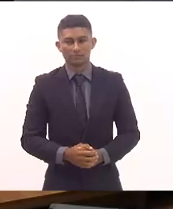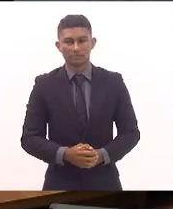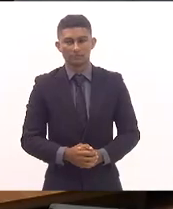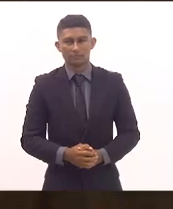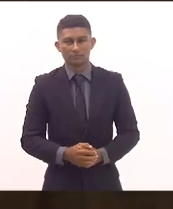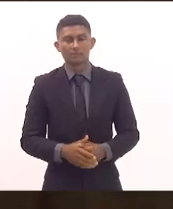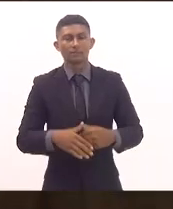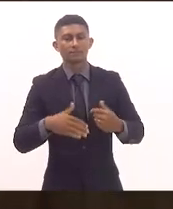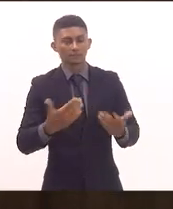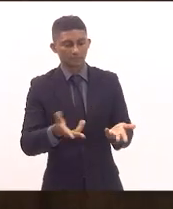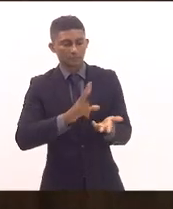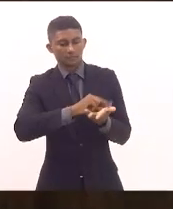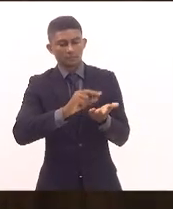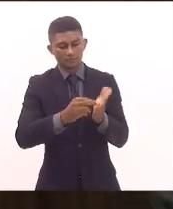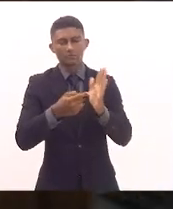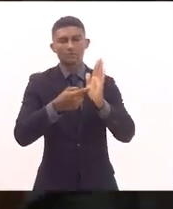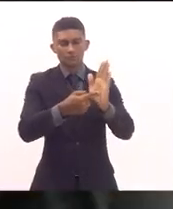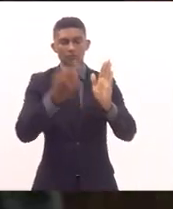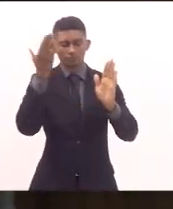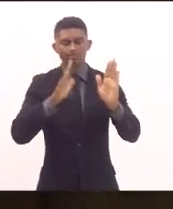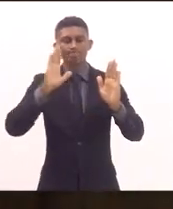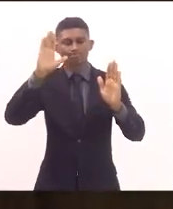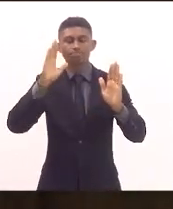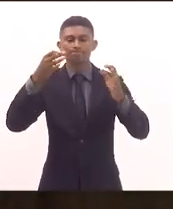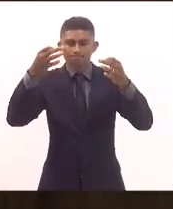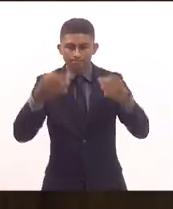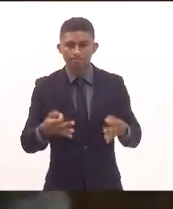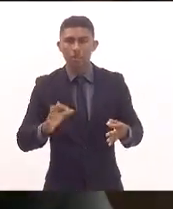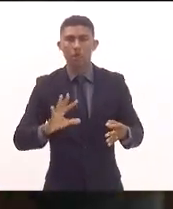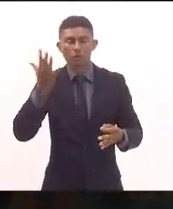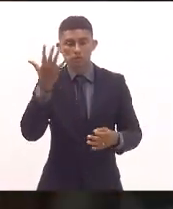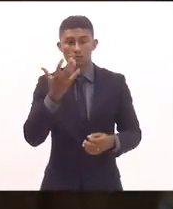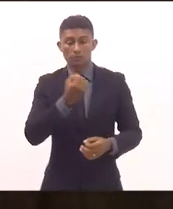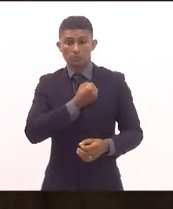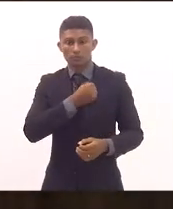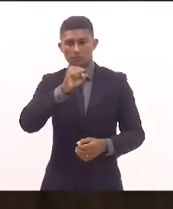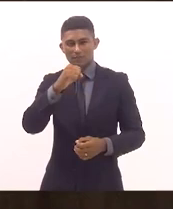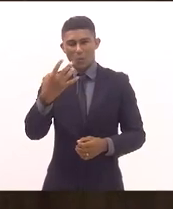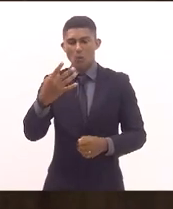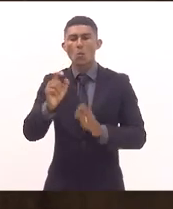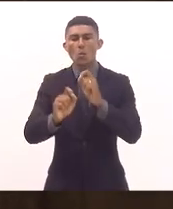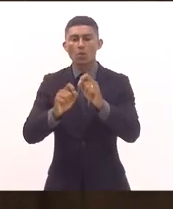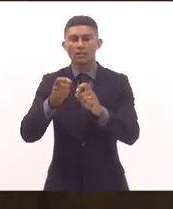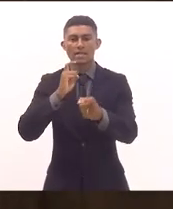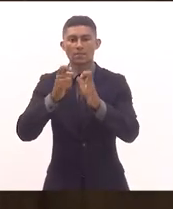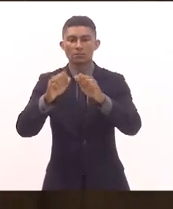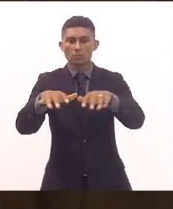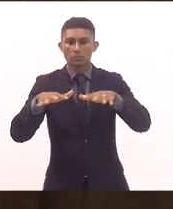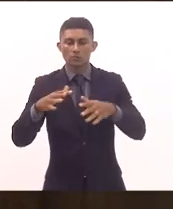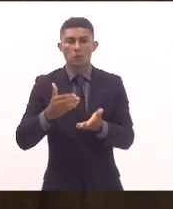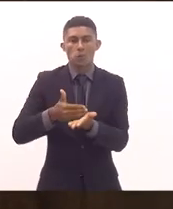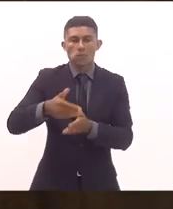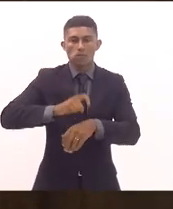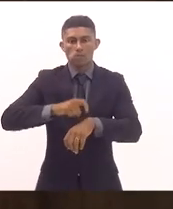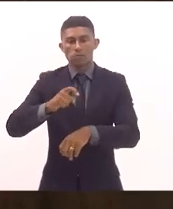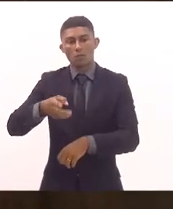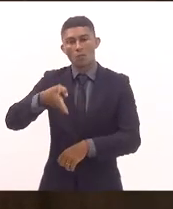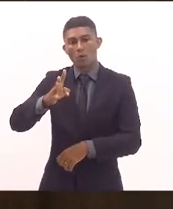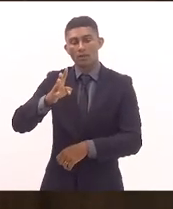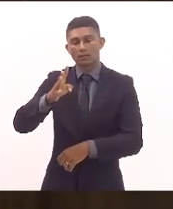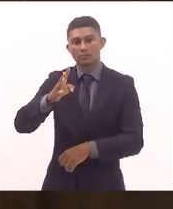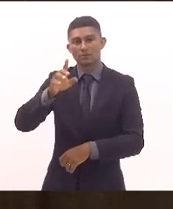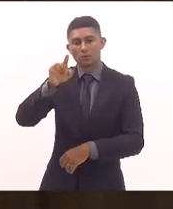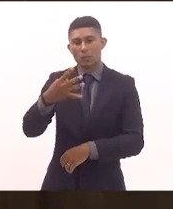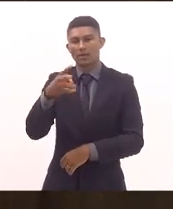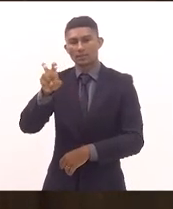A ata reflete com exatidão o ocorrido na 84ª sessão extraordinária, que iniciada às 16 horas e 45